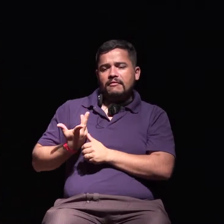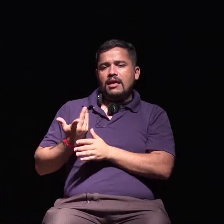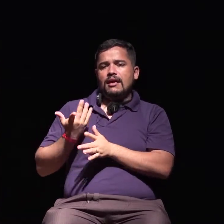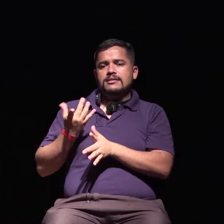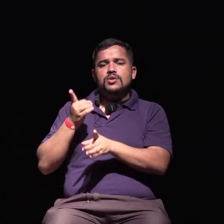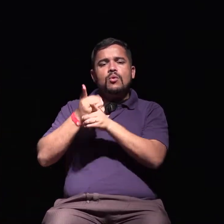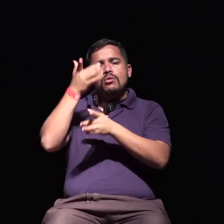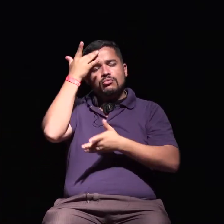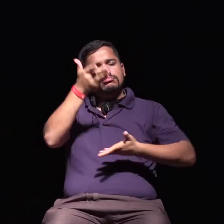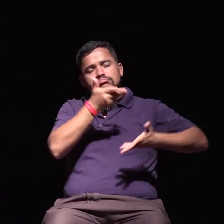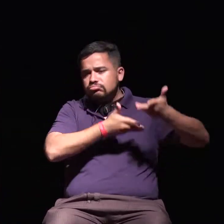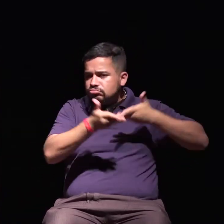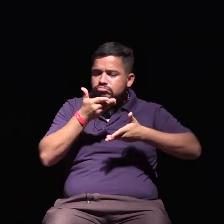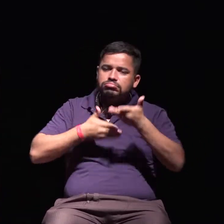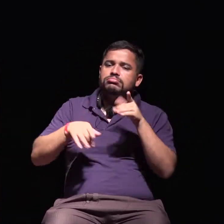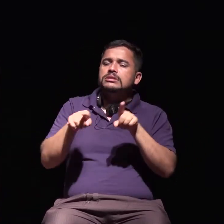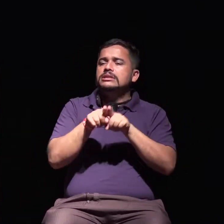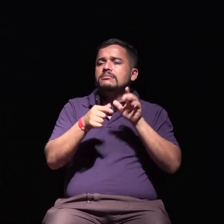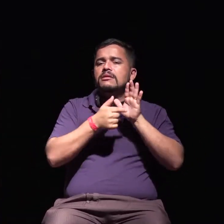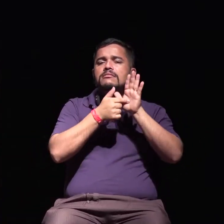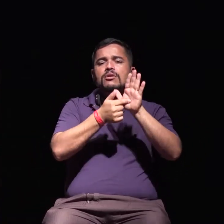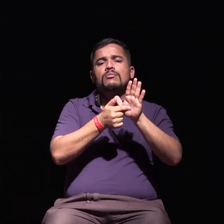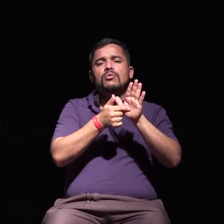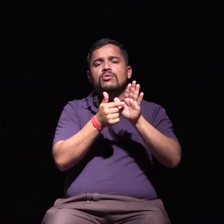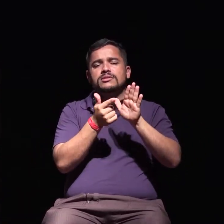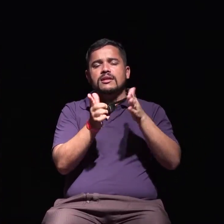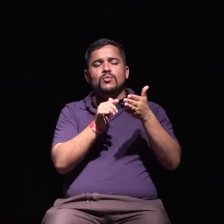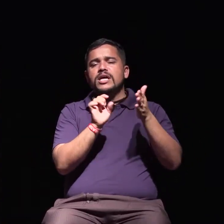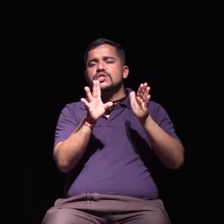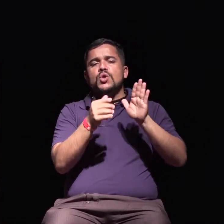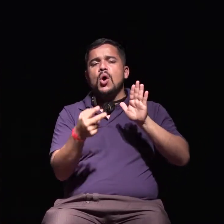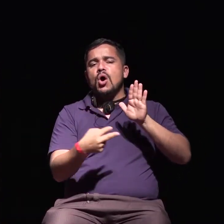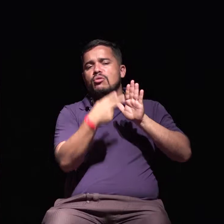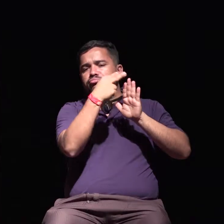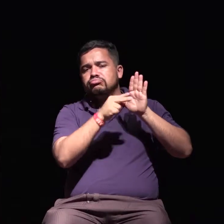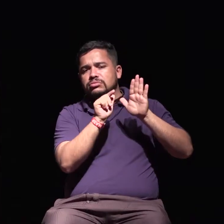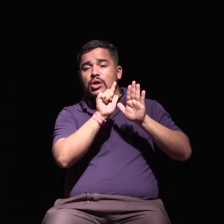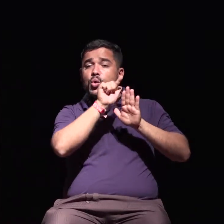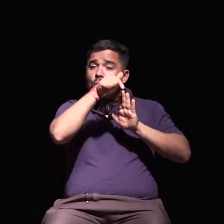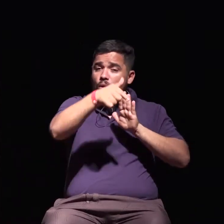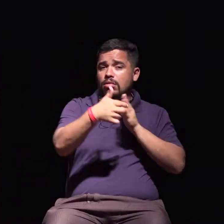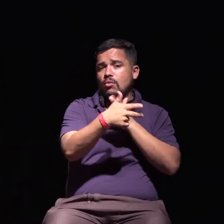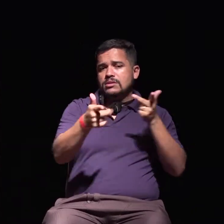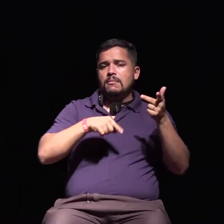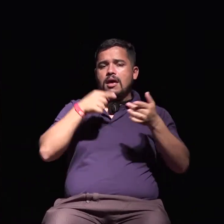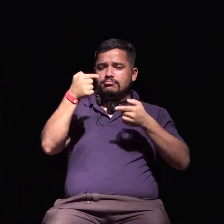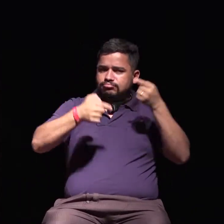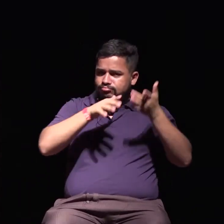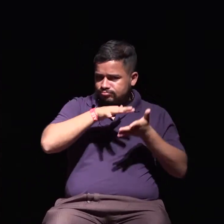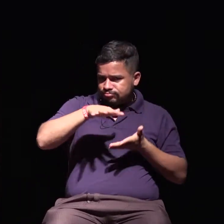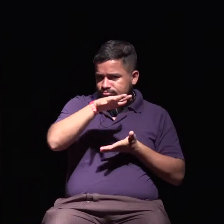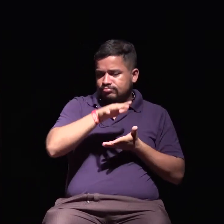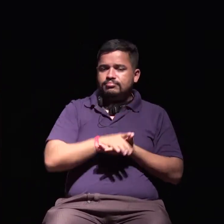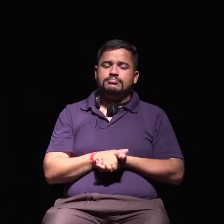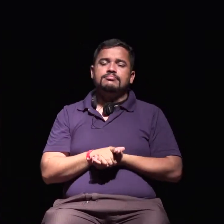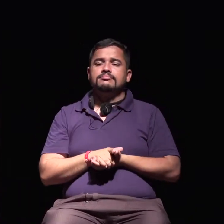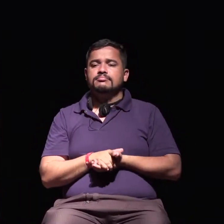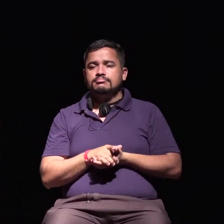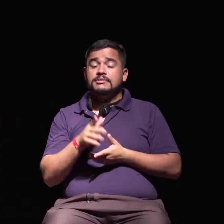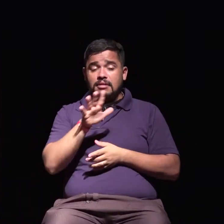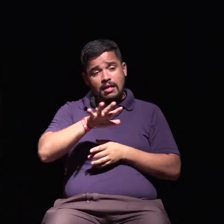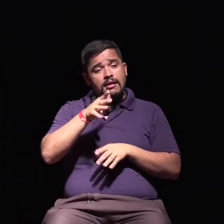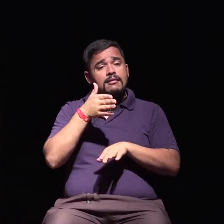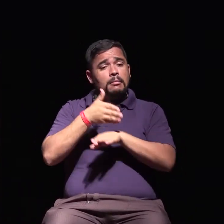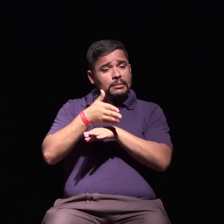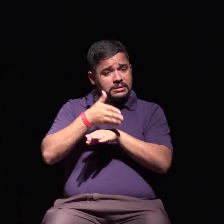com um participante e reflete, para além de uma outra estética, uma outra política. Até aí, participação e